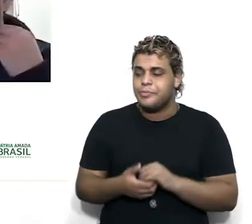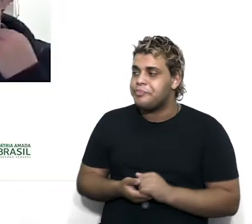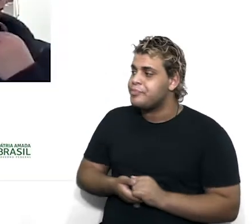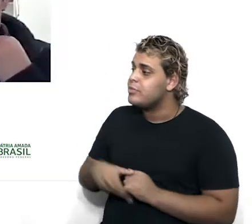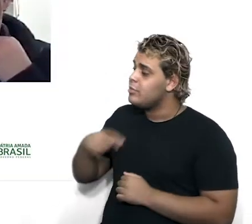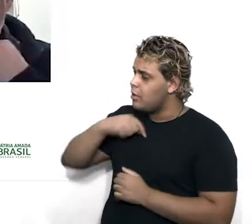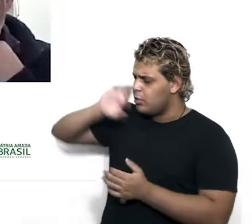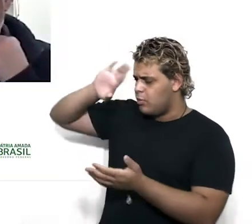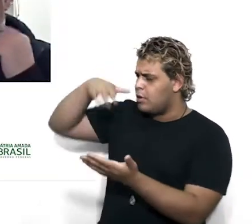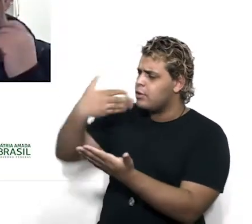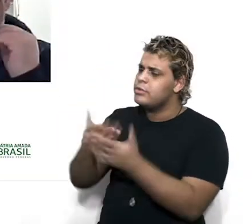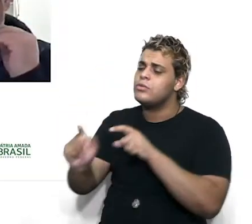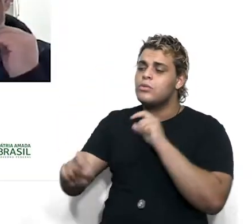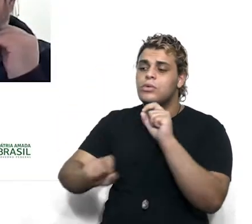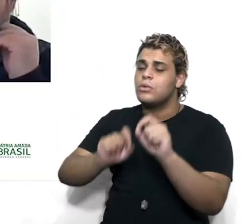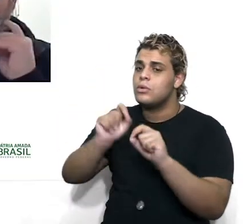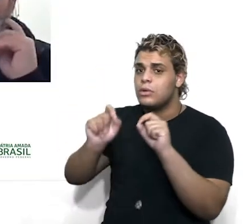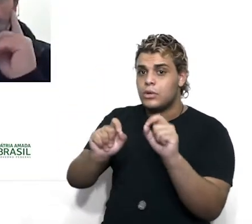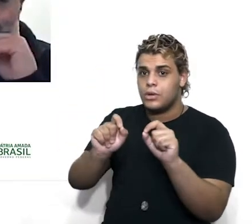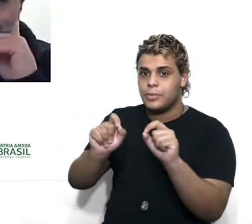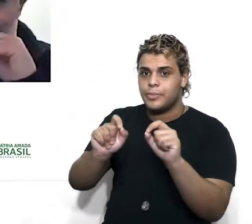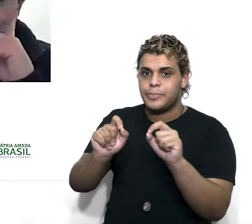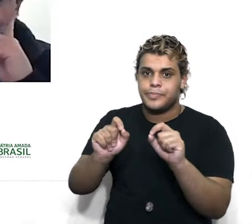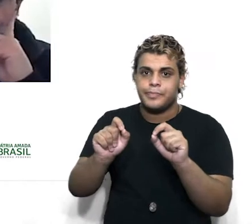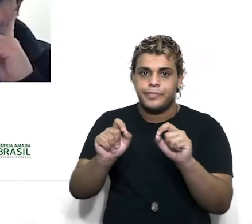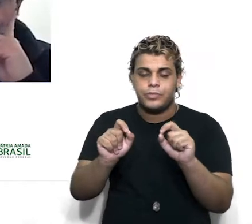que como